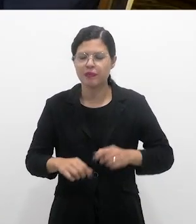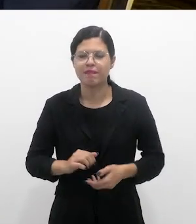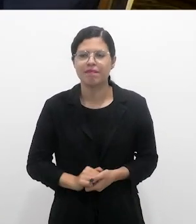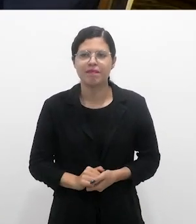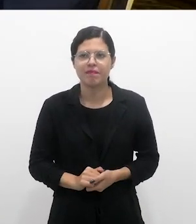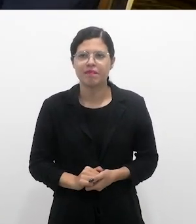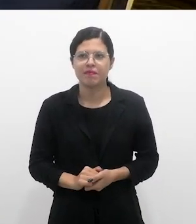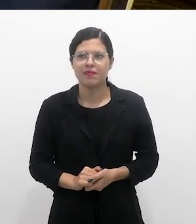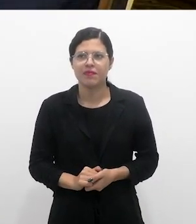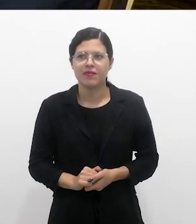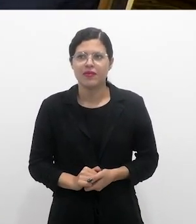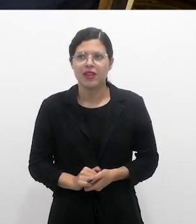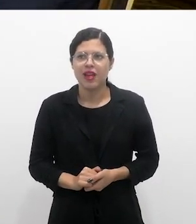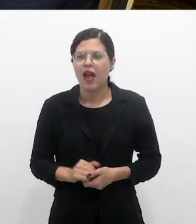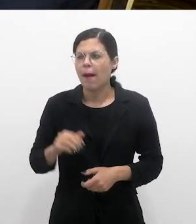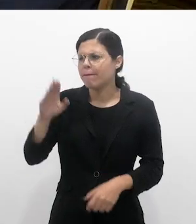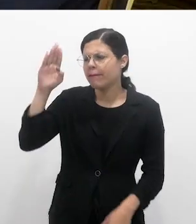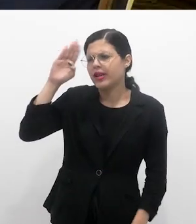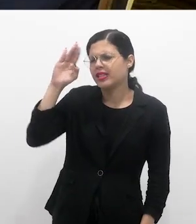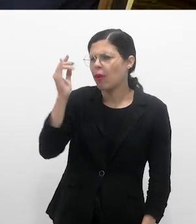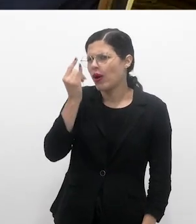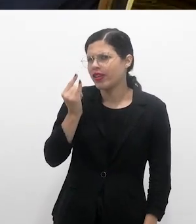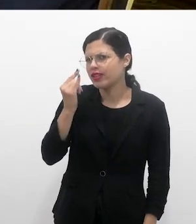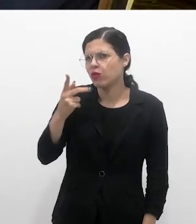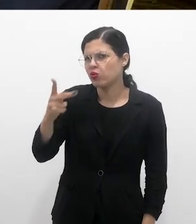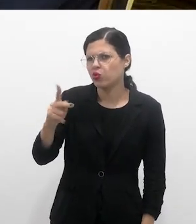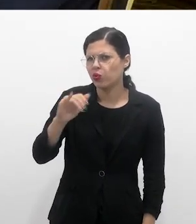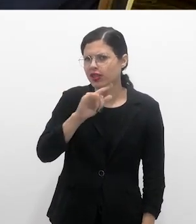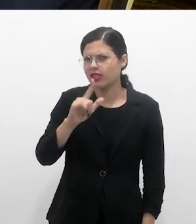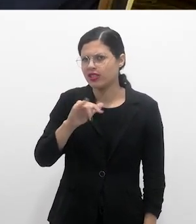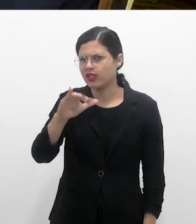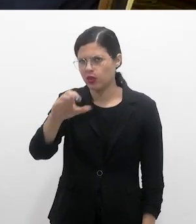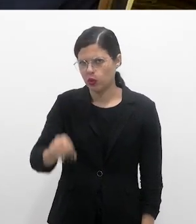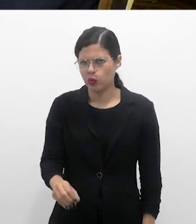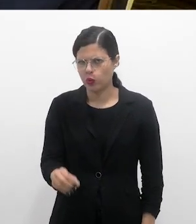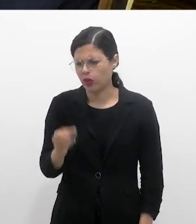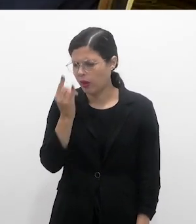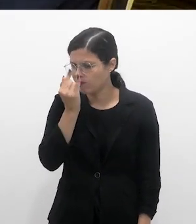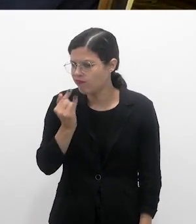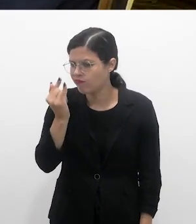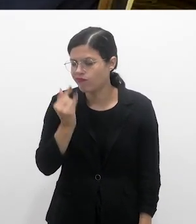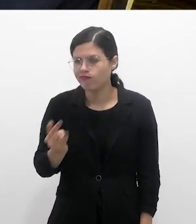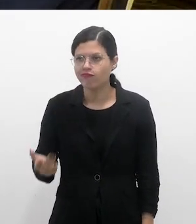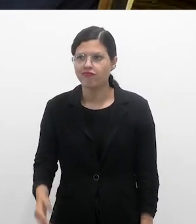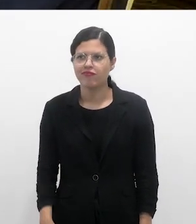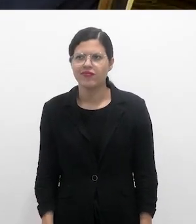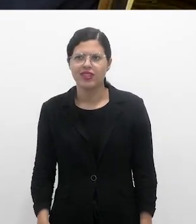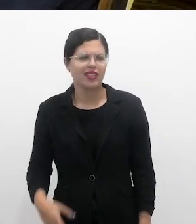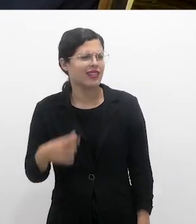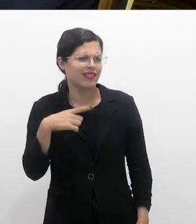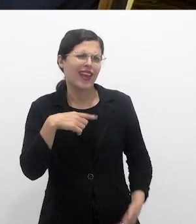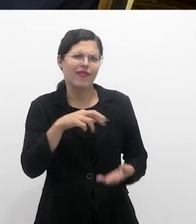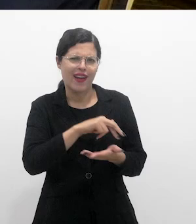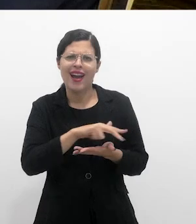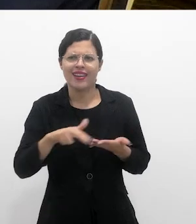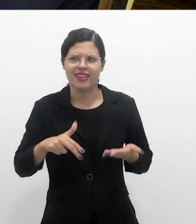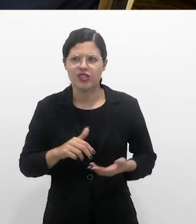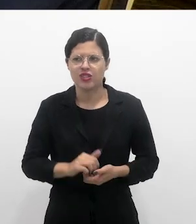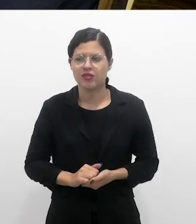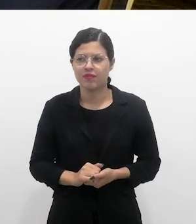peças. Qual foi a que mais te chamou a atenção, Zico? Tem alguma assim que tenha te chamado a atenção? Pô, tem várias ali,